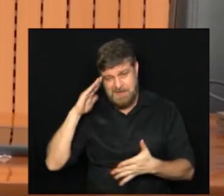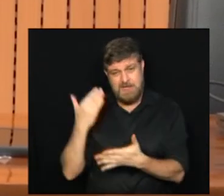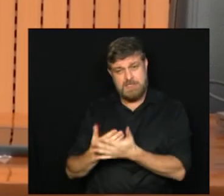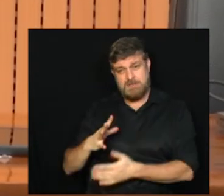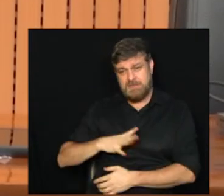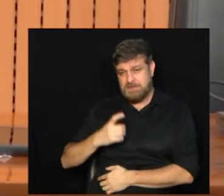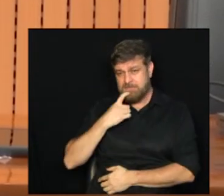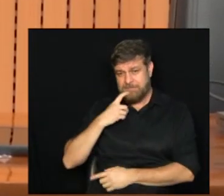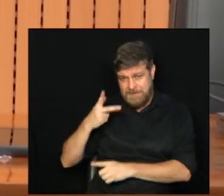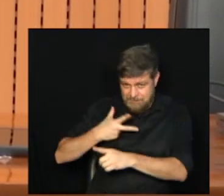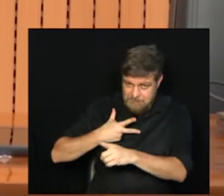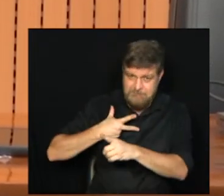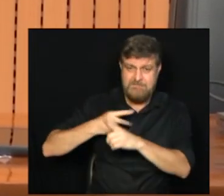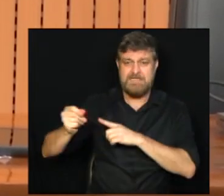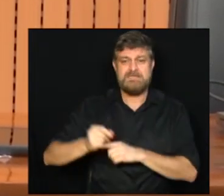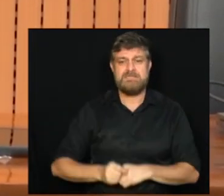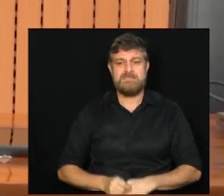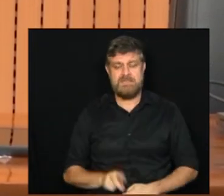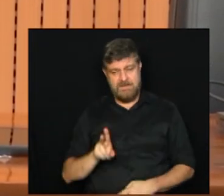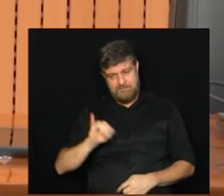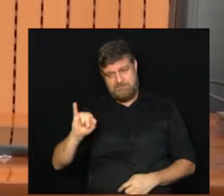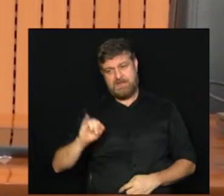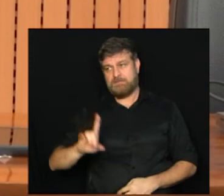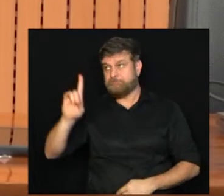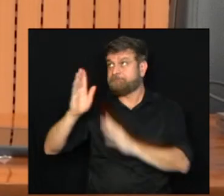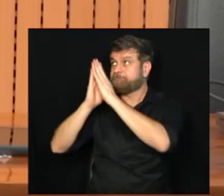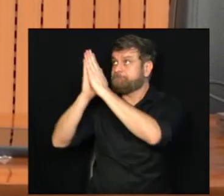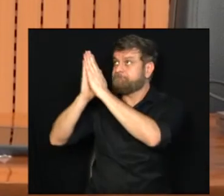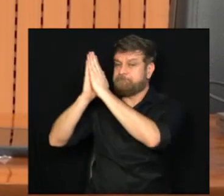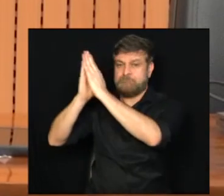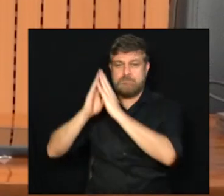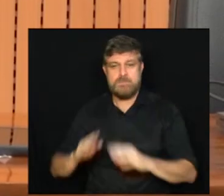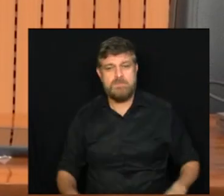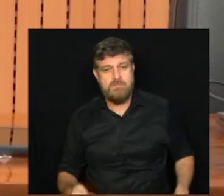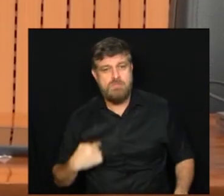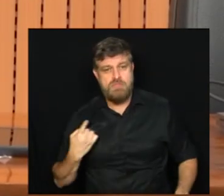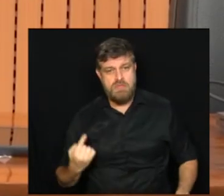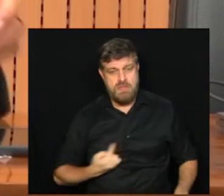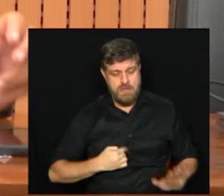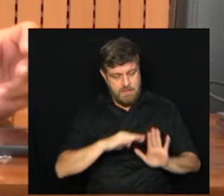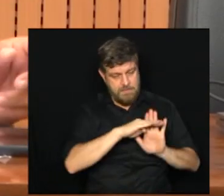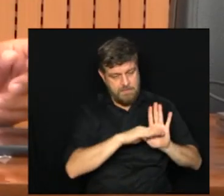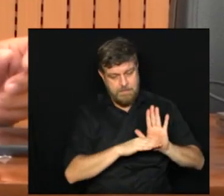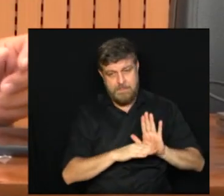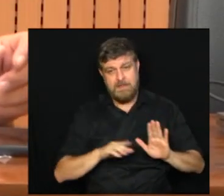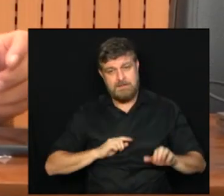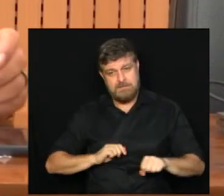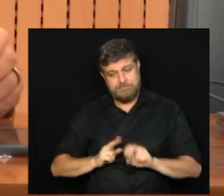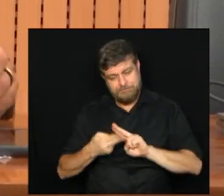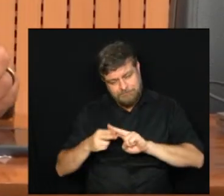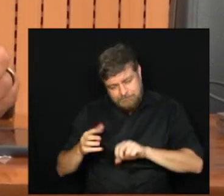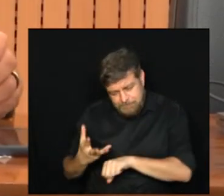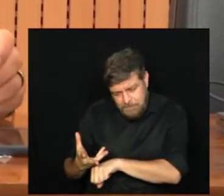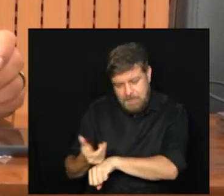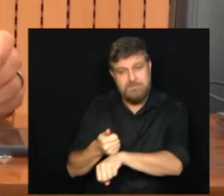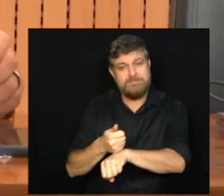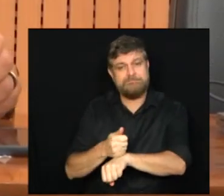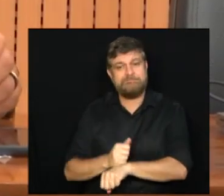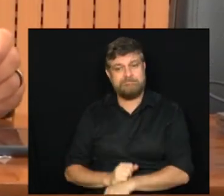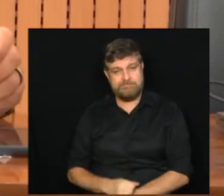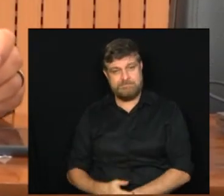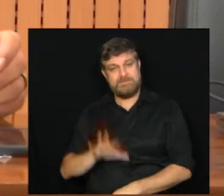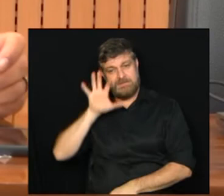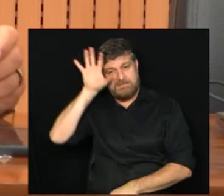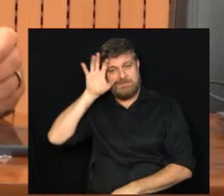será contemplada com esse projeto, se Deus quiser. Então, e a competência dos técnicos, o Tiago está coordenando